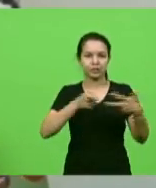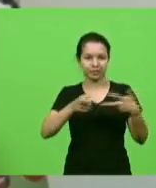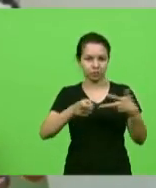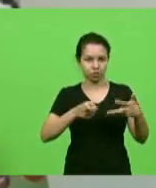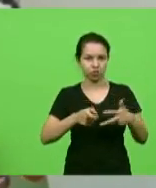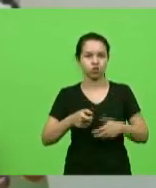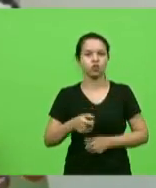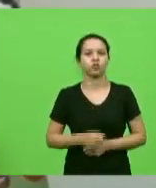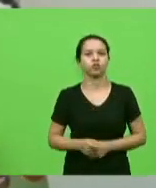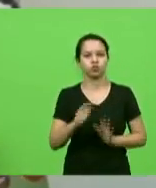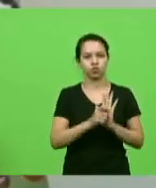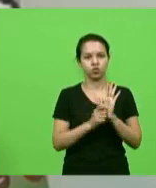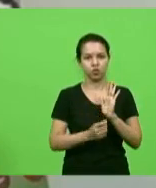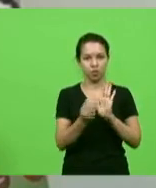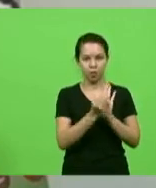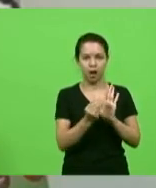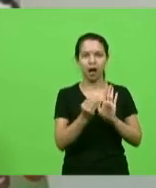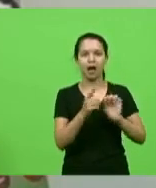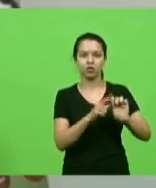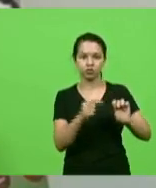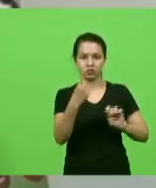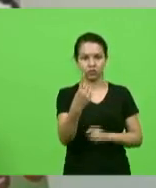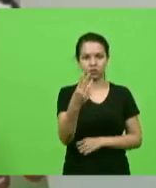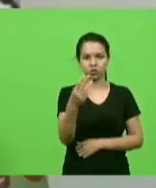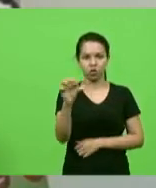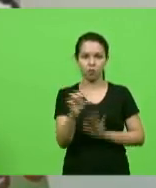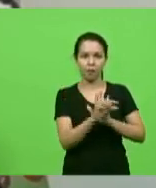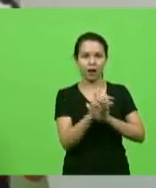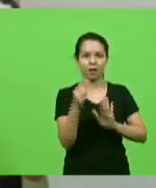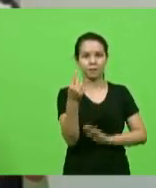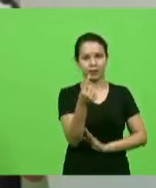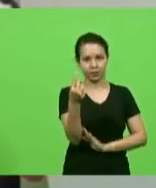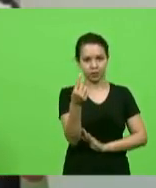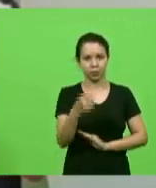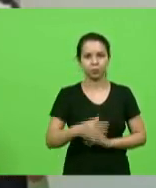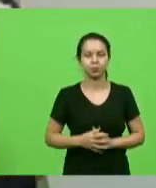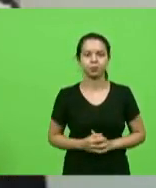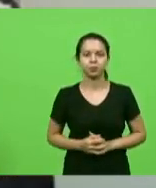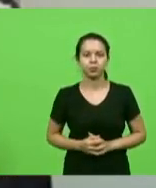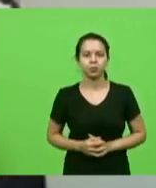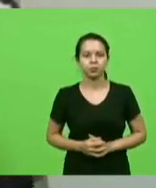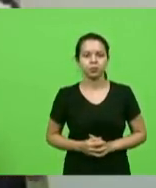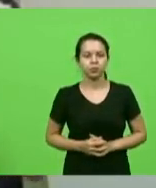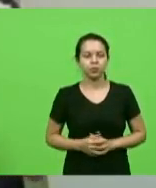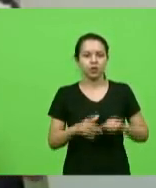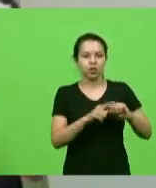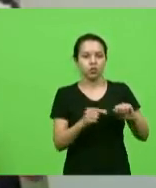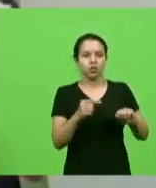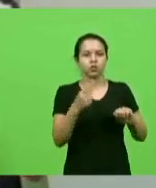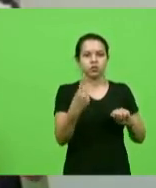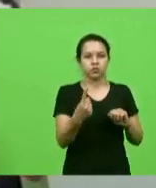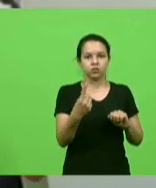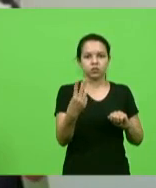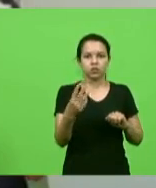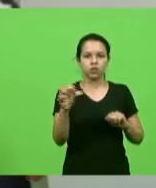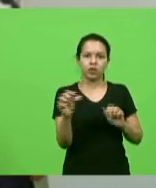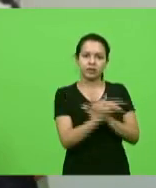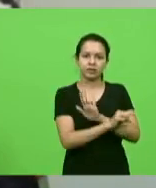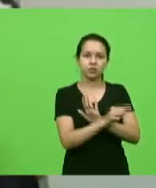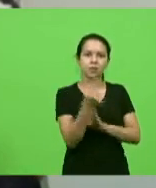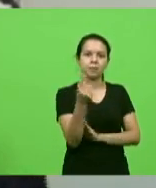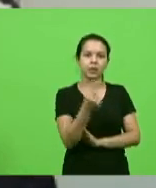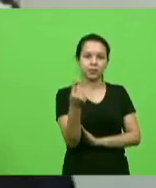prescreve em seu artigo 139 parágrafo primeiro do artigo 109 inciso